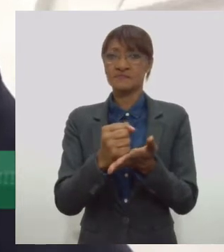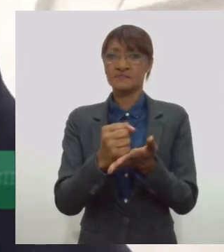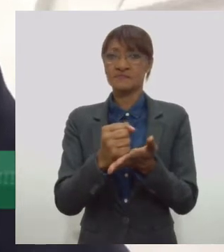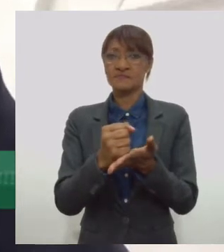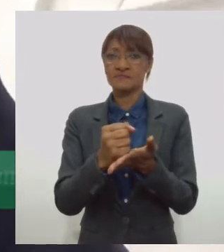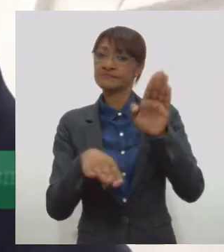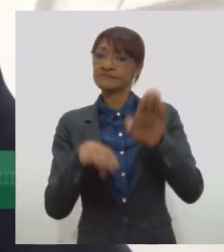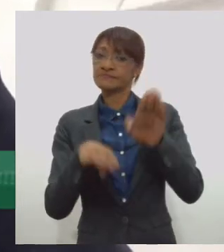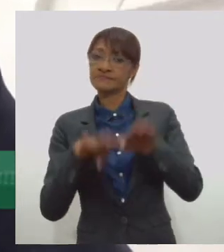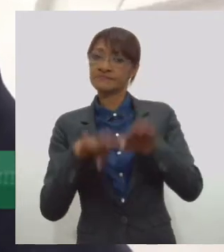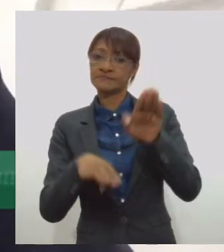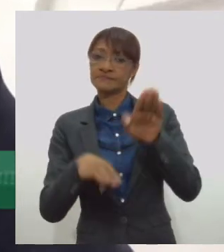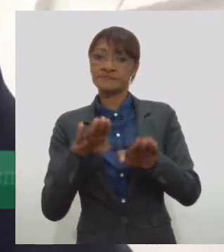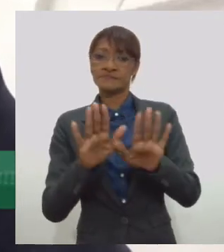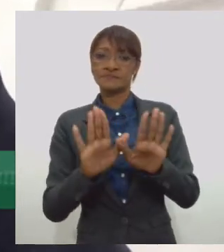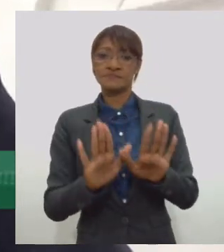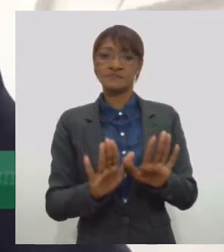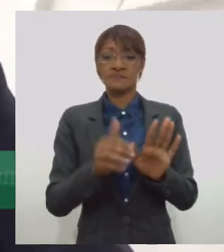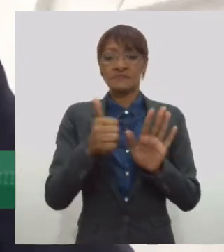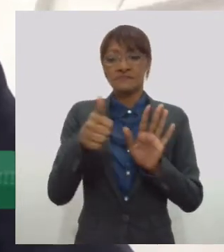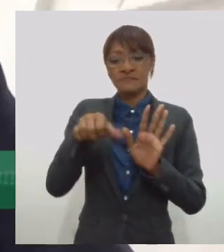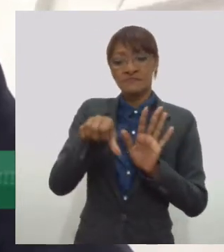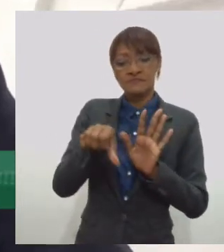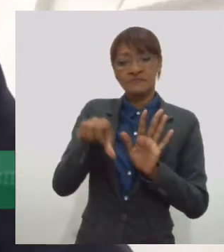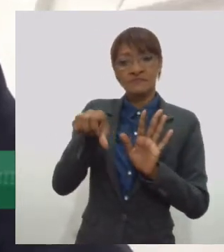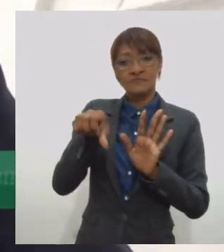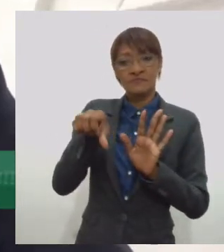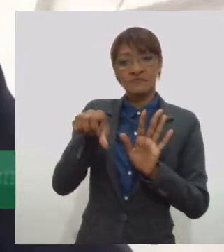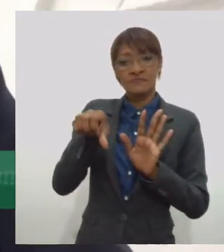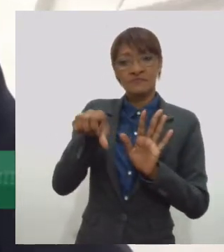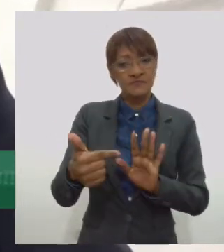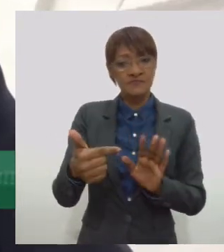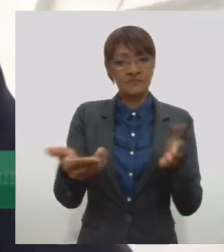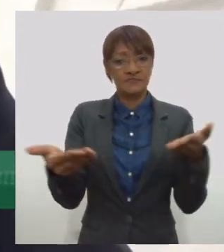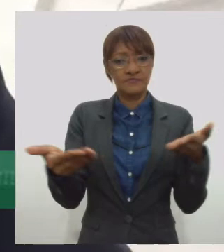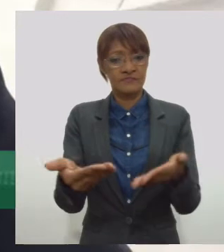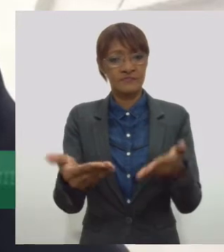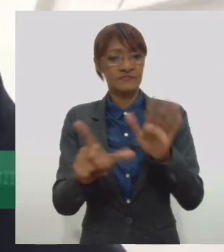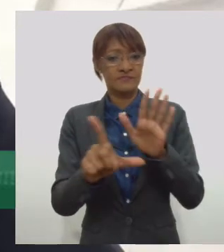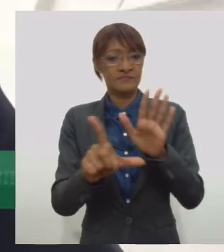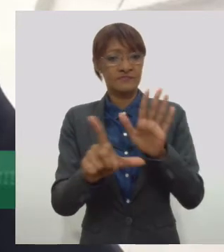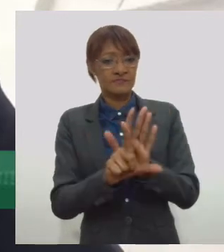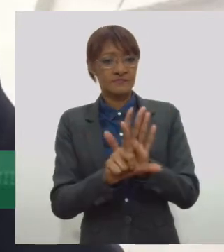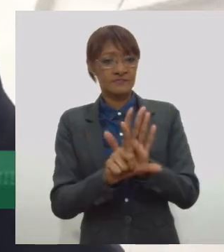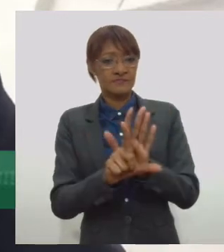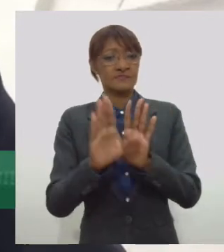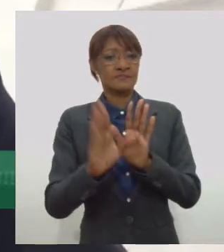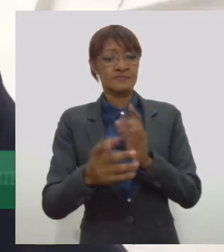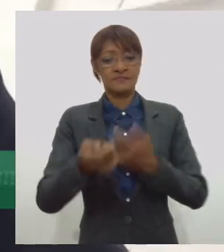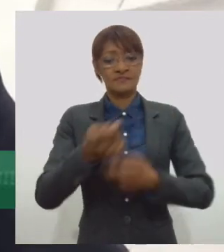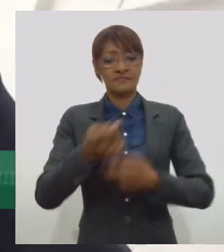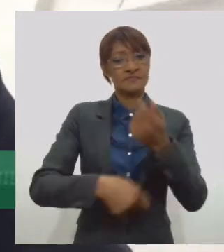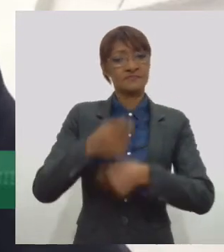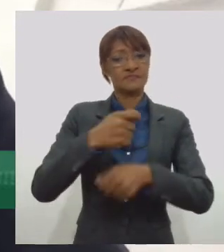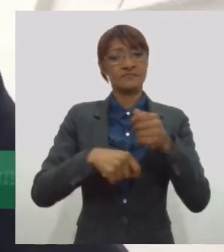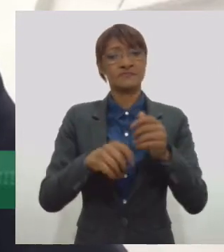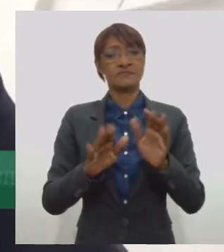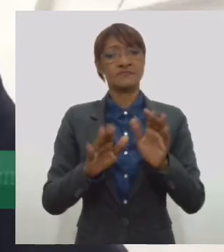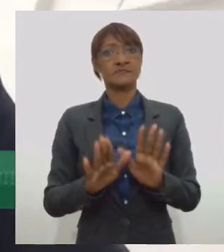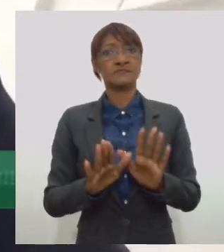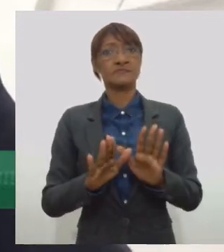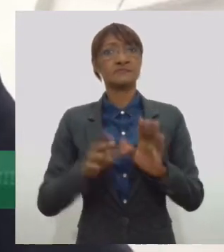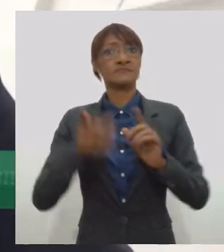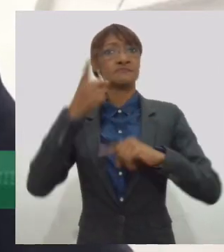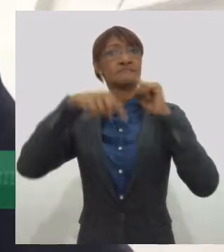uma lei de 1992, como é a Lei de Improbidade Administrativa, vinha tendo o seu sucesso,